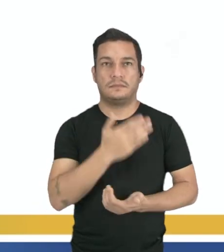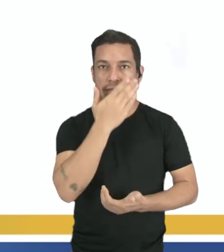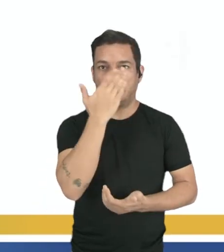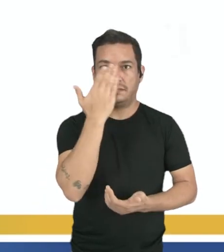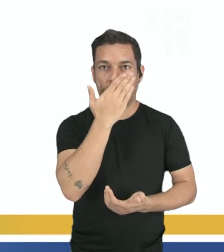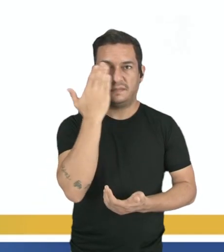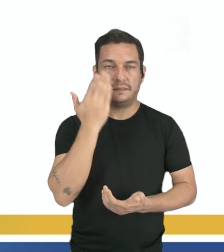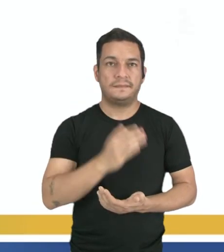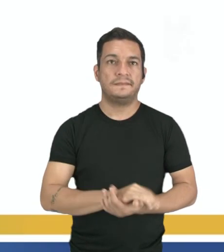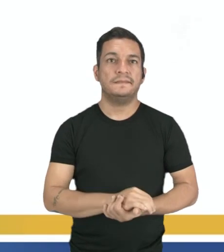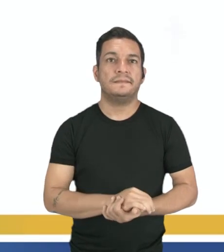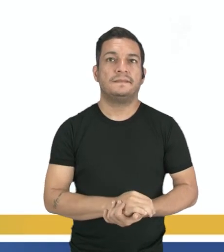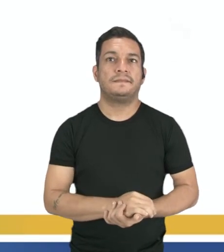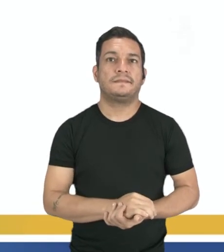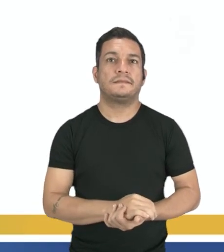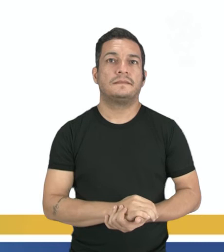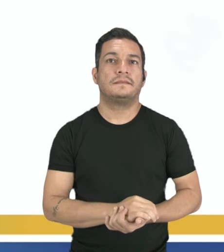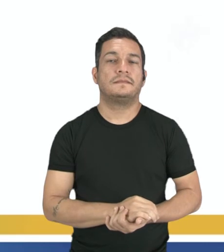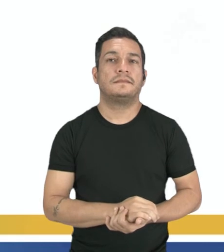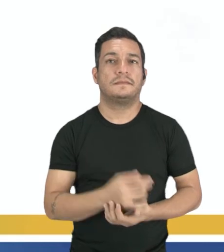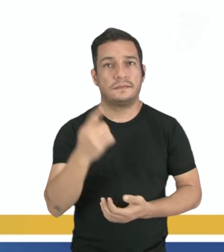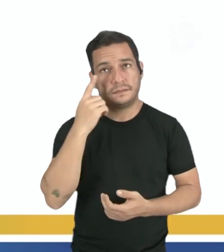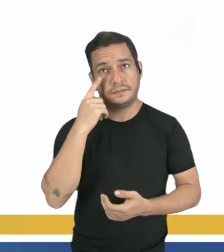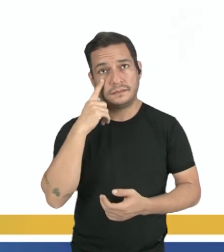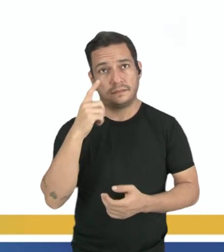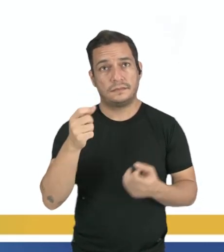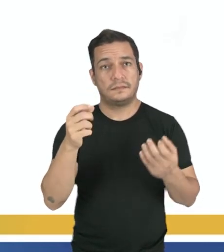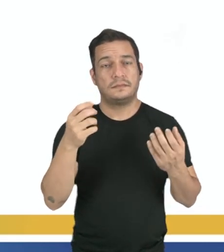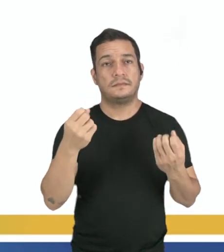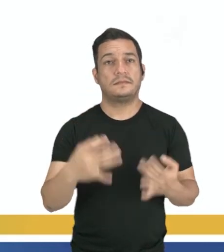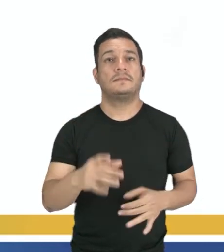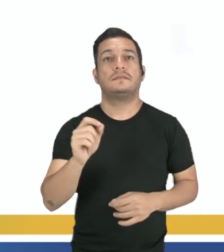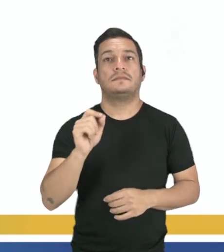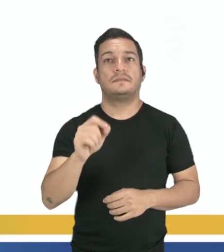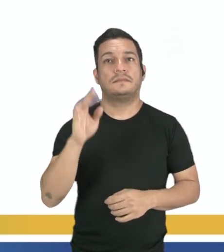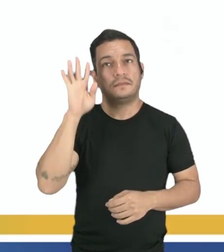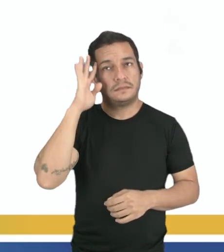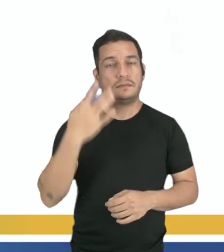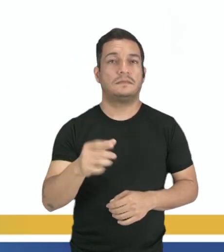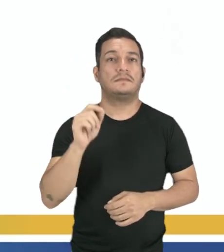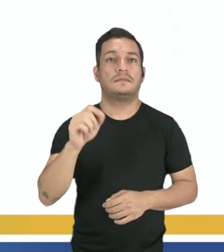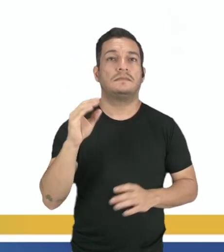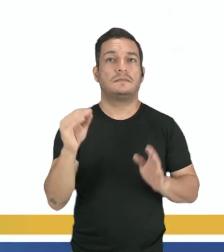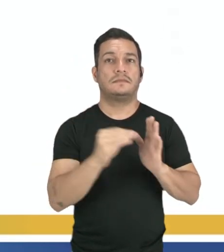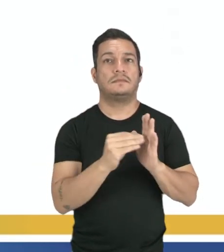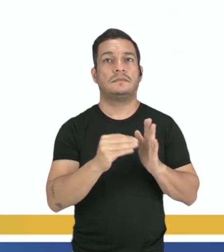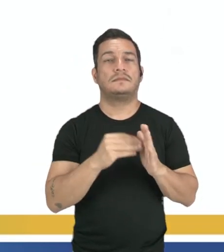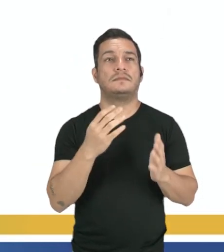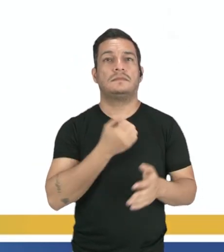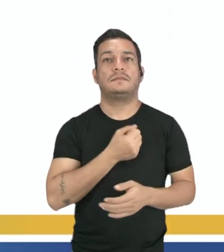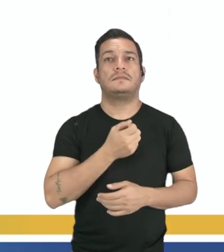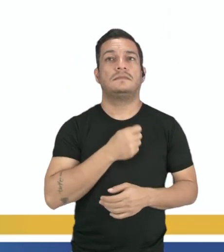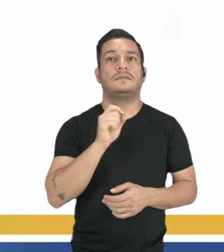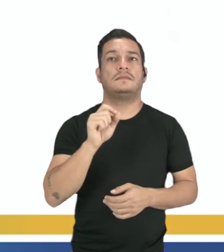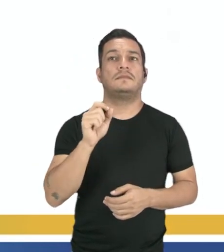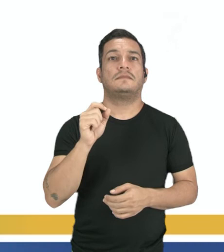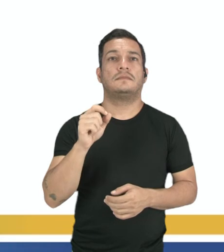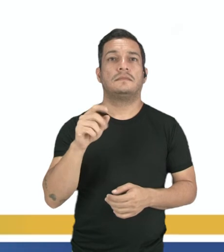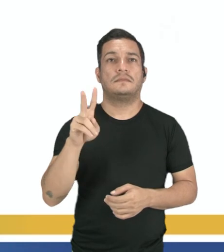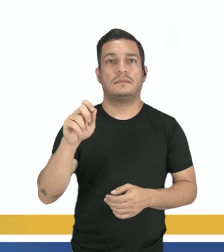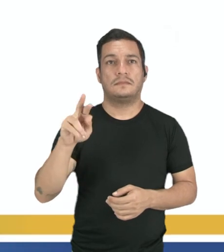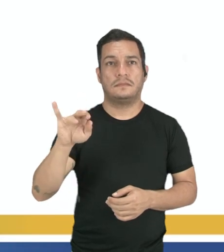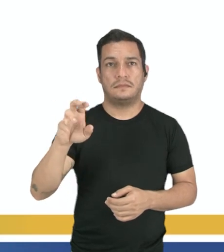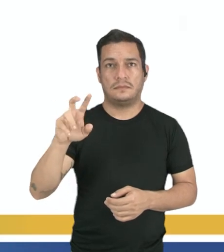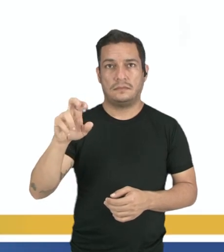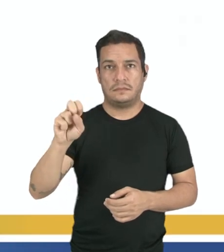racionais. Bom, então, nós podemos determinar essas soluções atribuindo-se valores quaisquer para uma das variáveis,